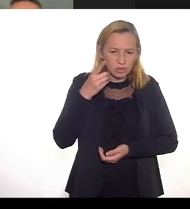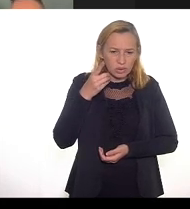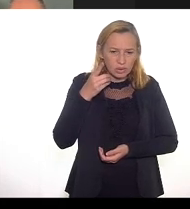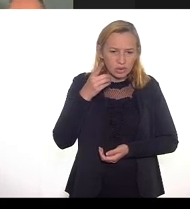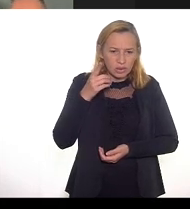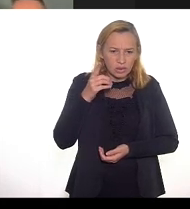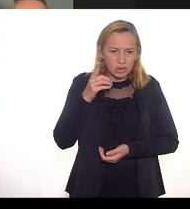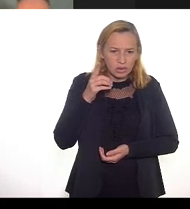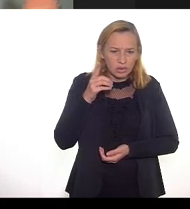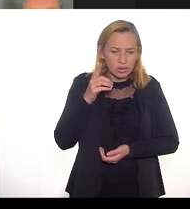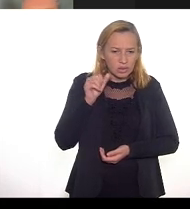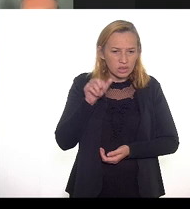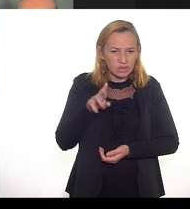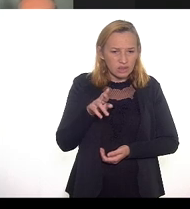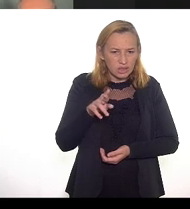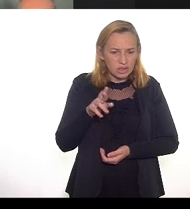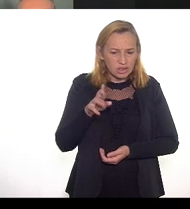minutinho,